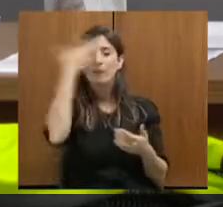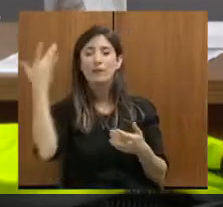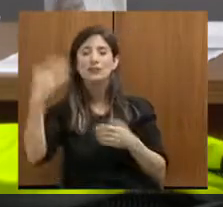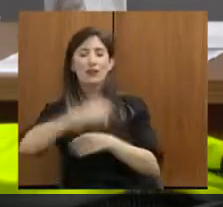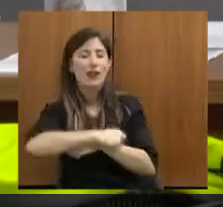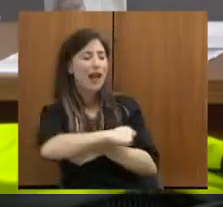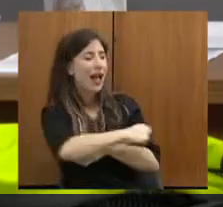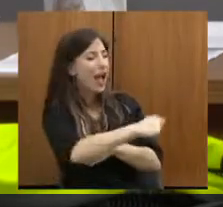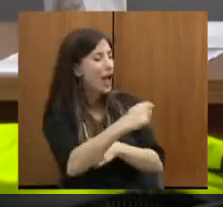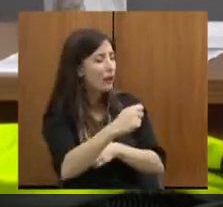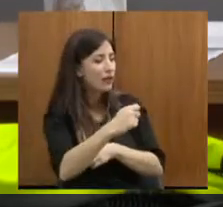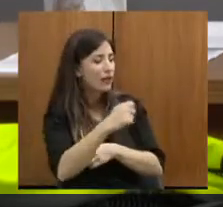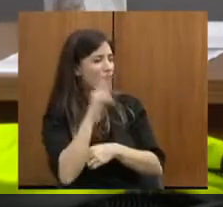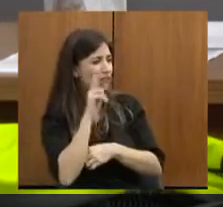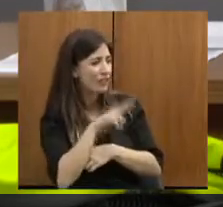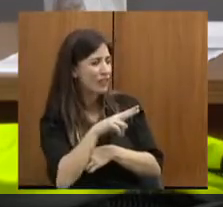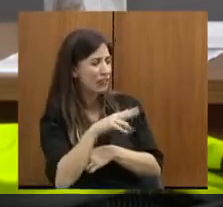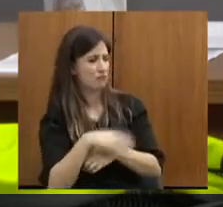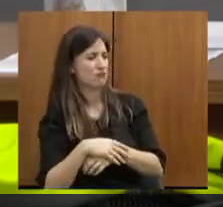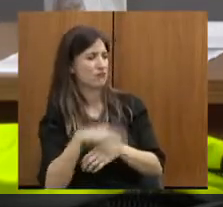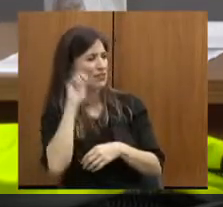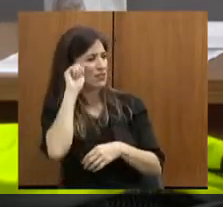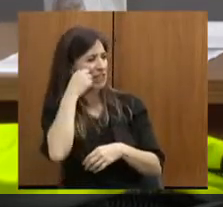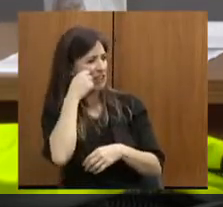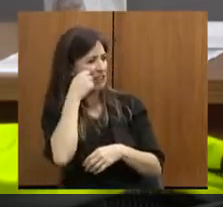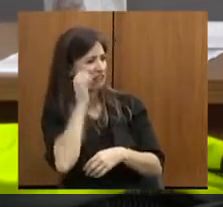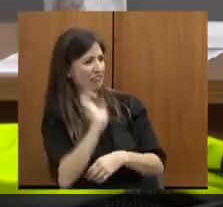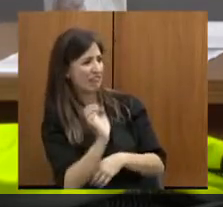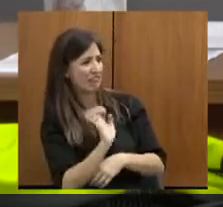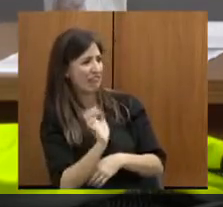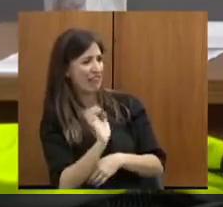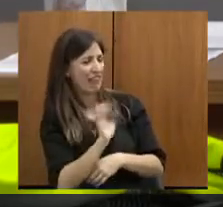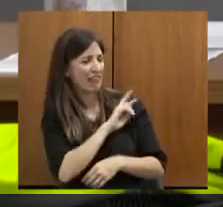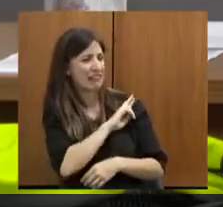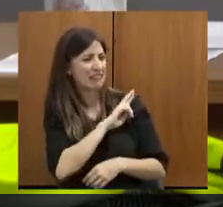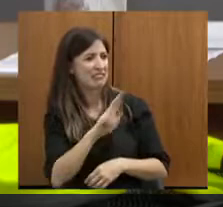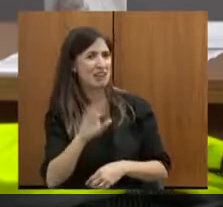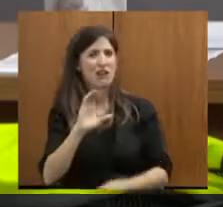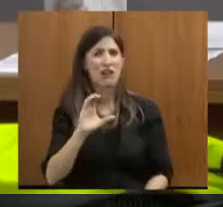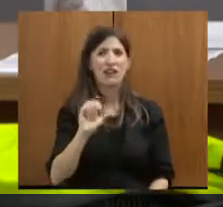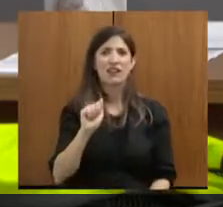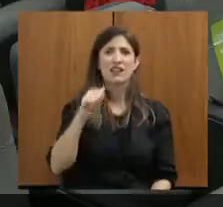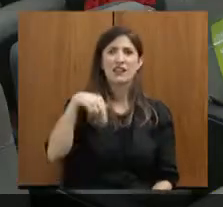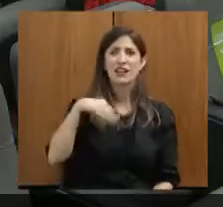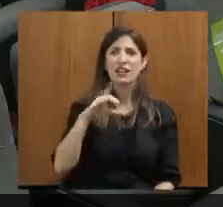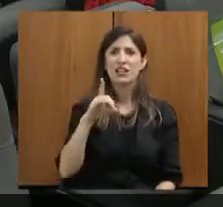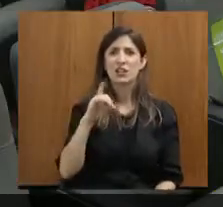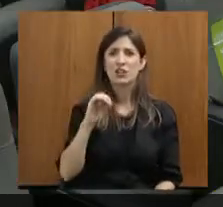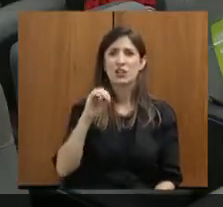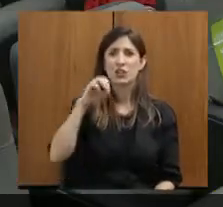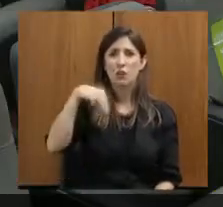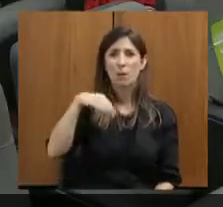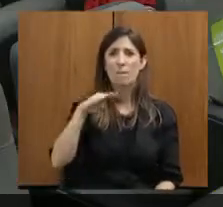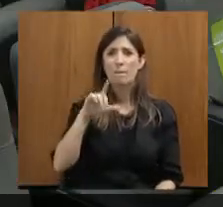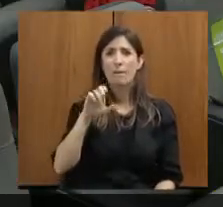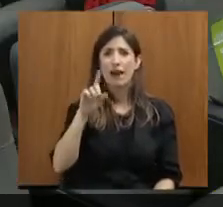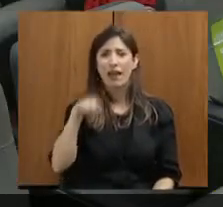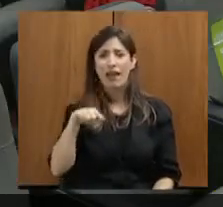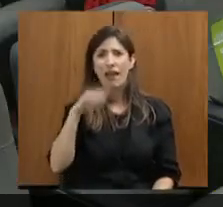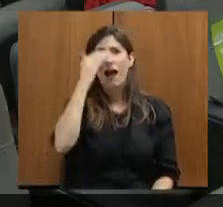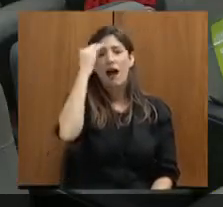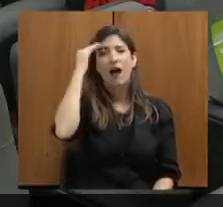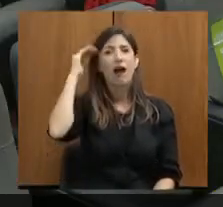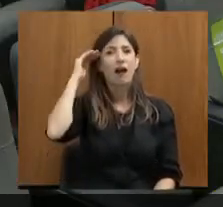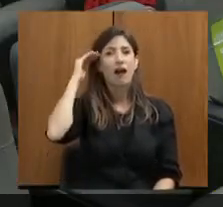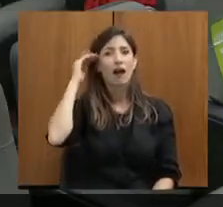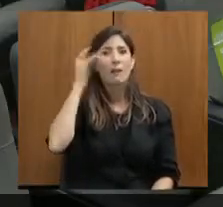negro gay né de Candomblé Então já dá aquele aquele bate então às vezes até para ajudar